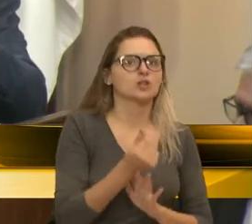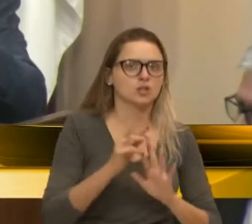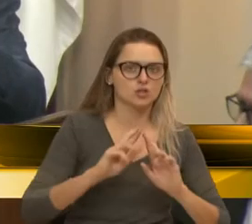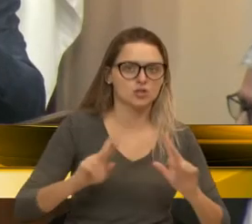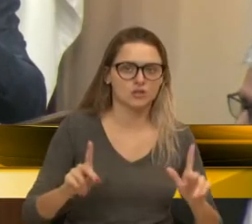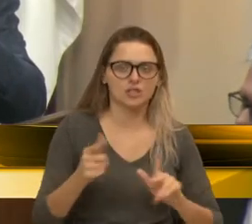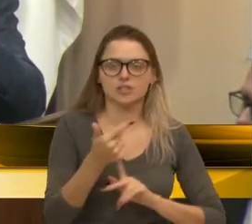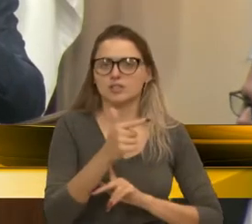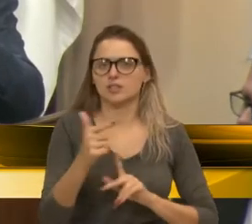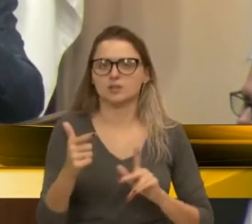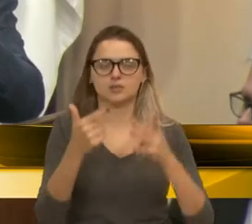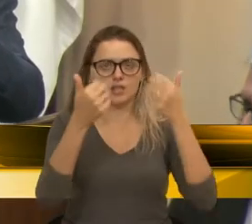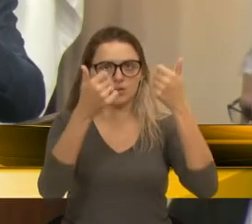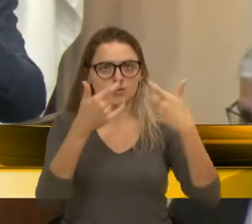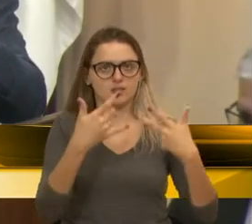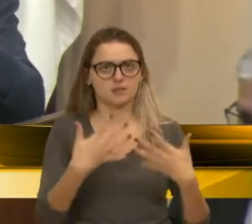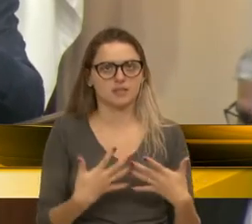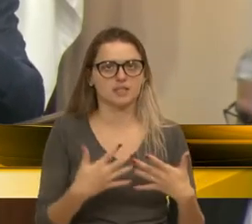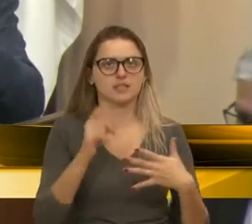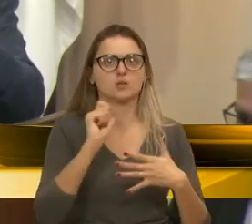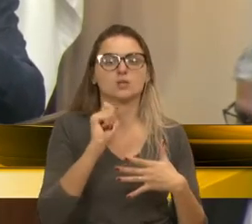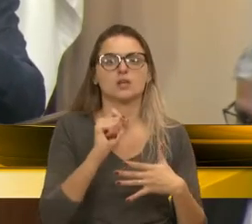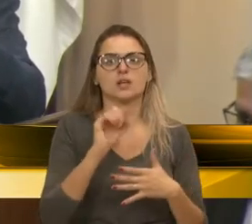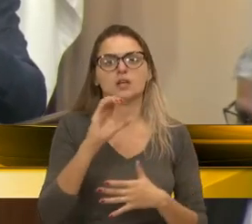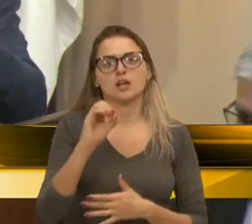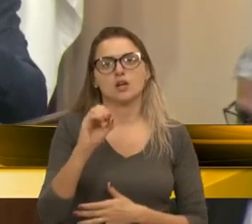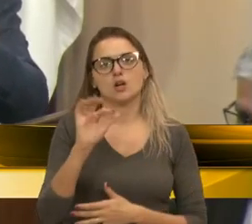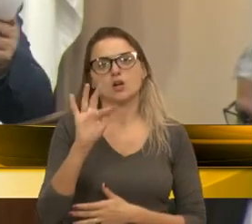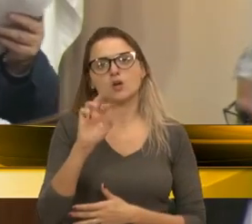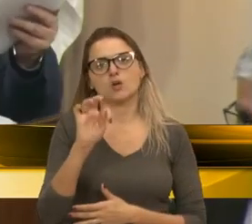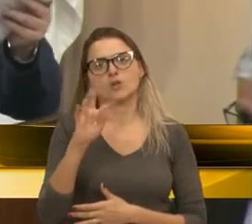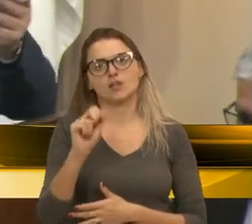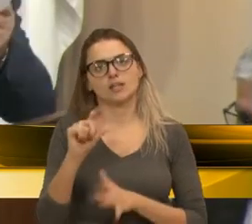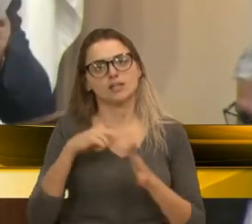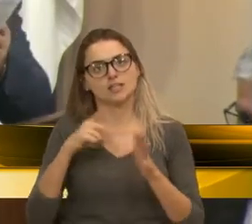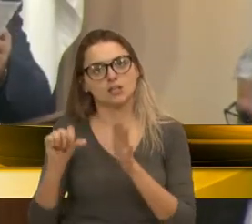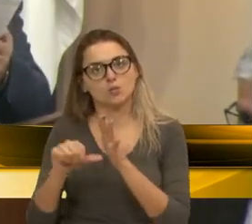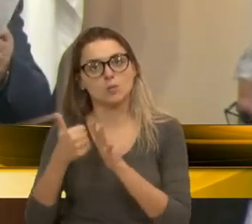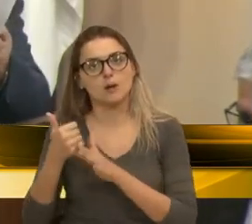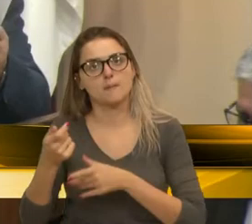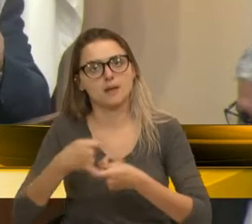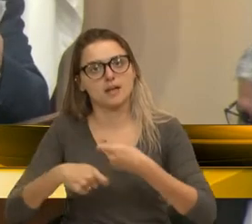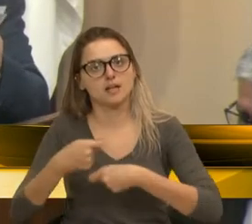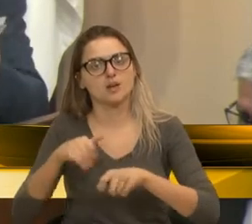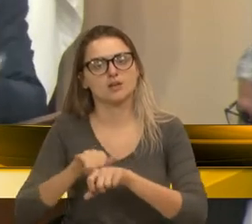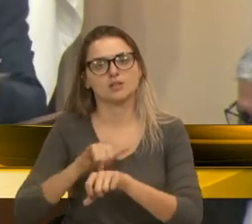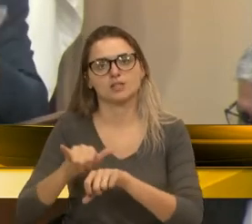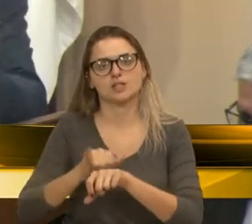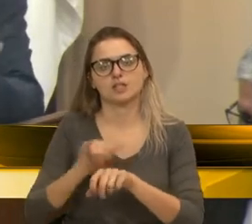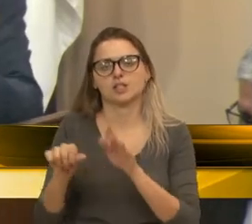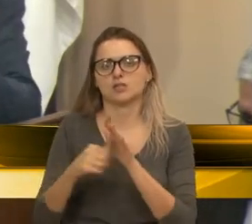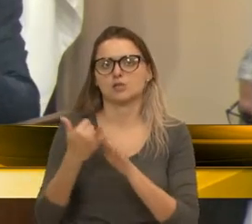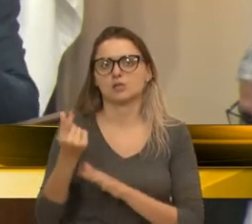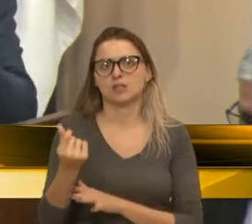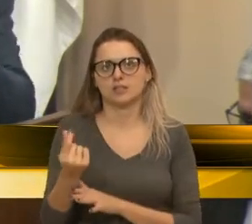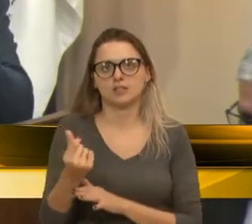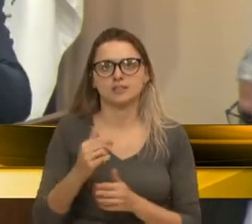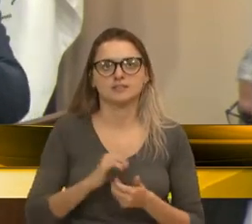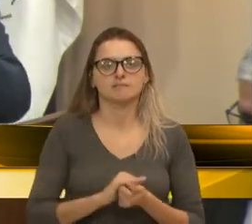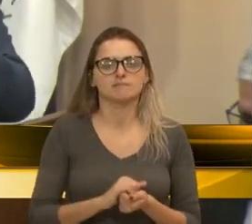sem a especificidade dessa oferta, impossibilitando a realização de uma melhor negociação de preço.